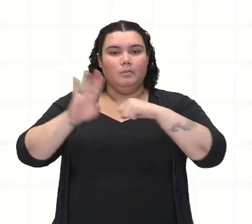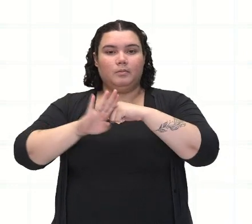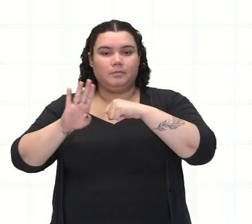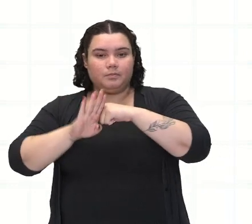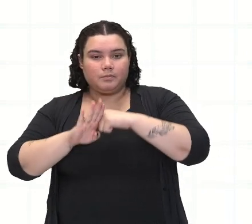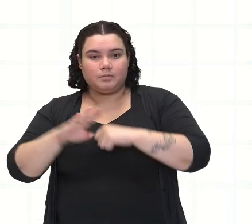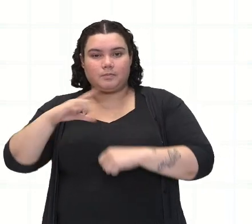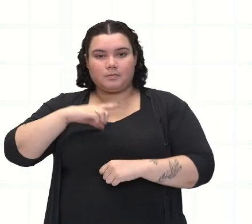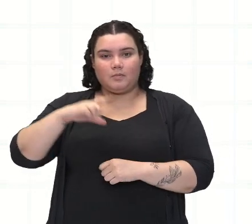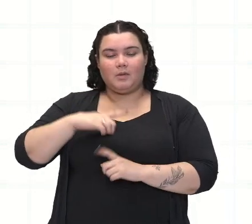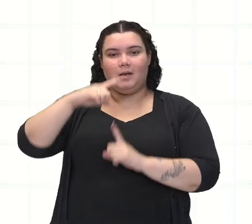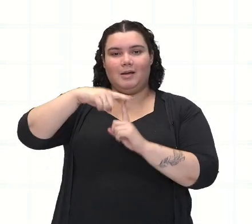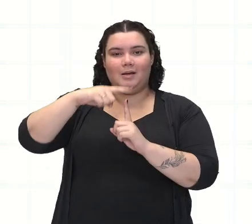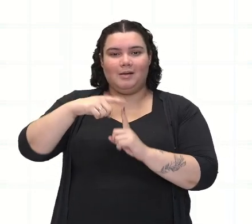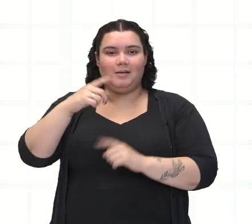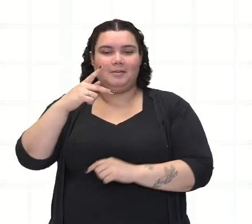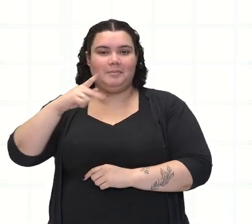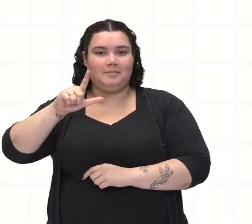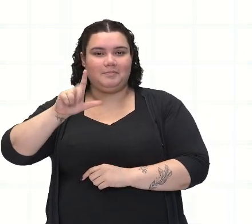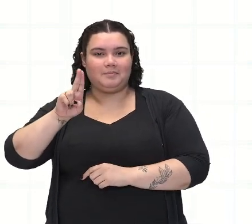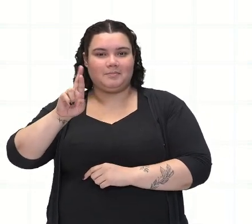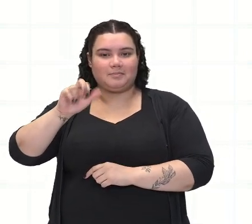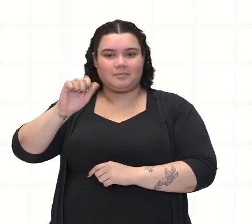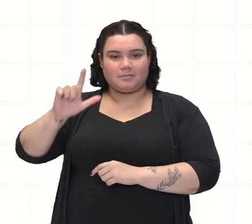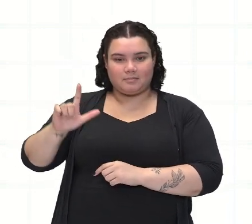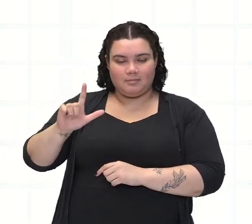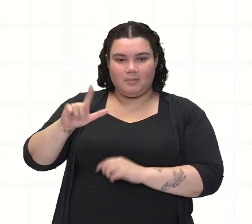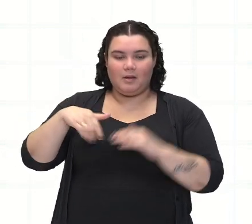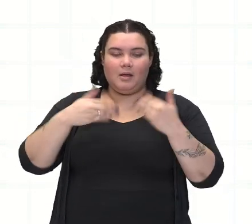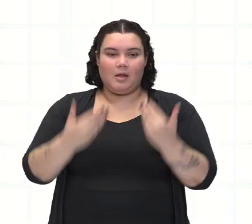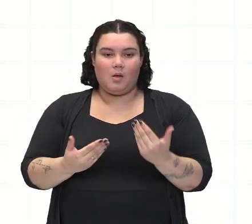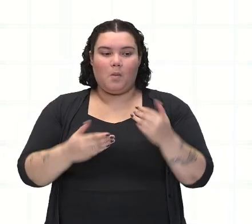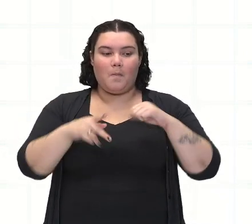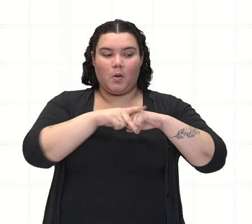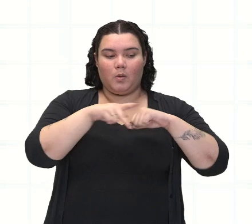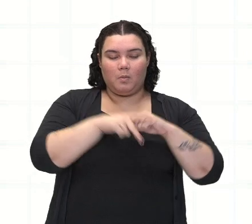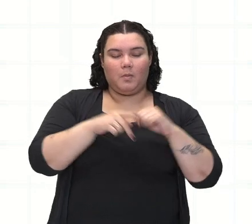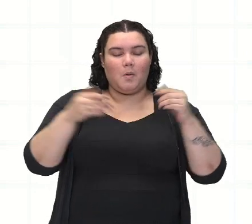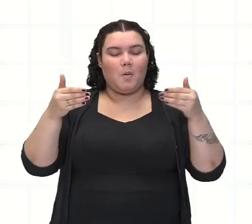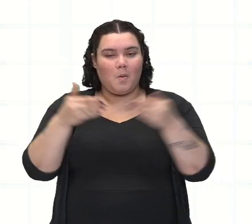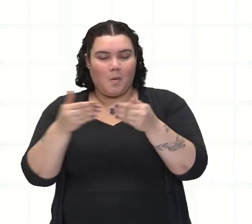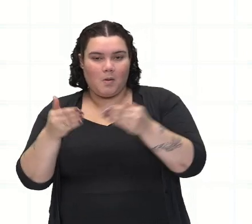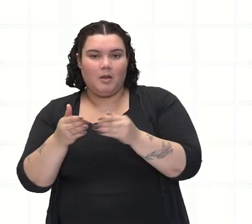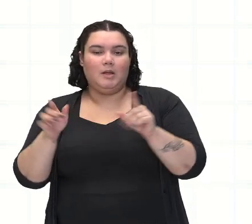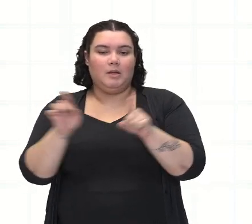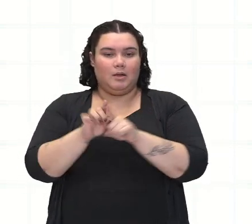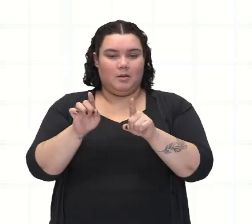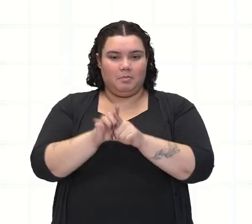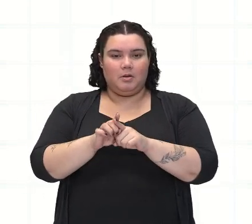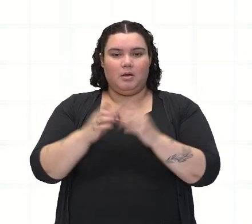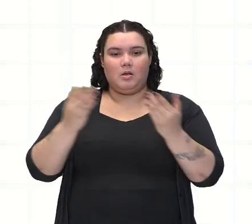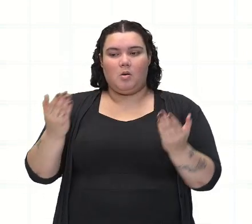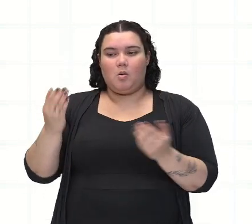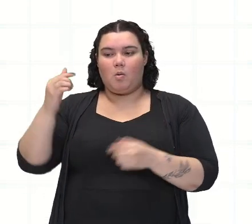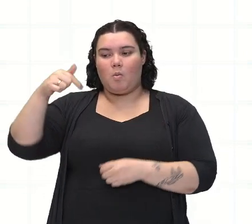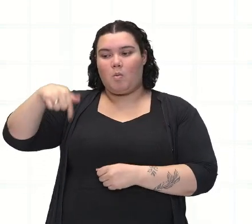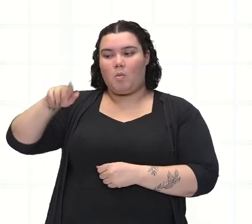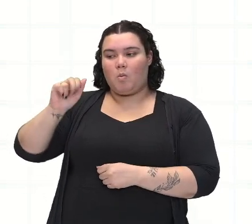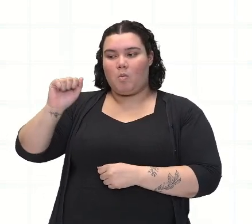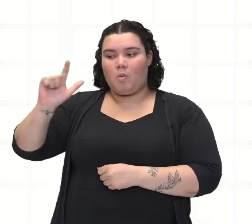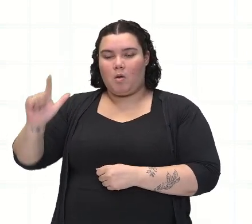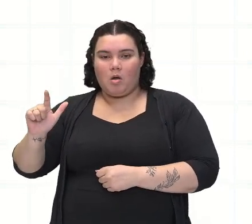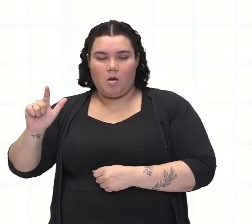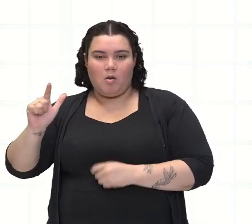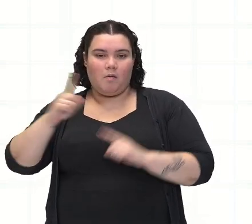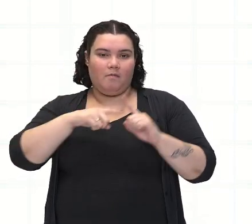no plural, os pronomes também vão fazer a concordância, né? Já que o qual ele